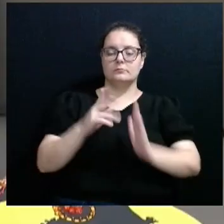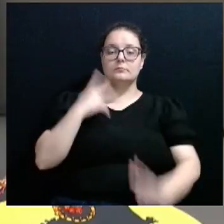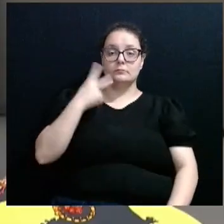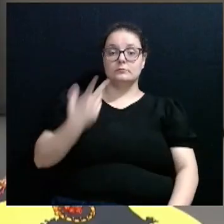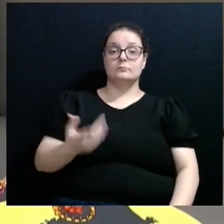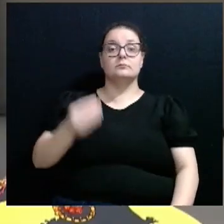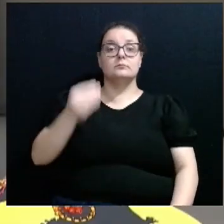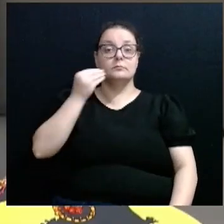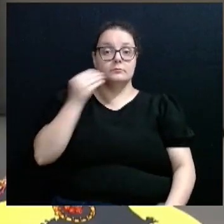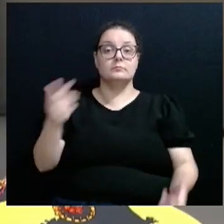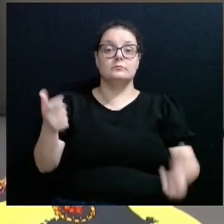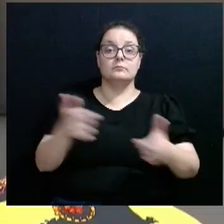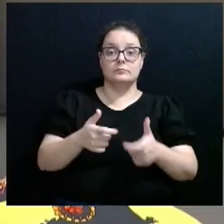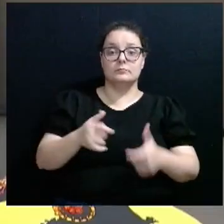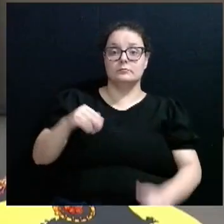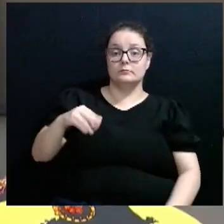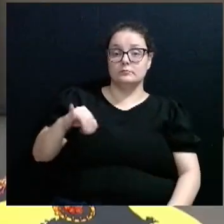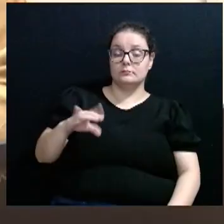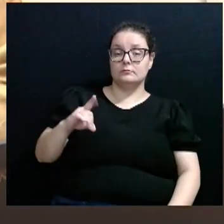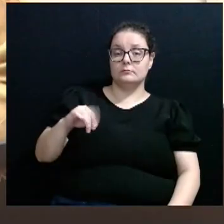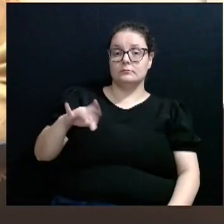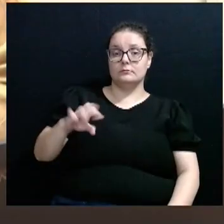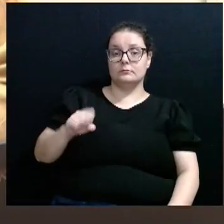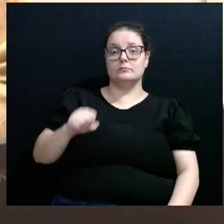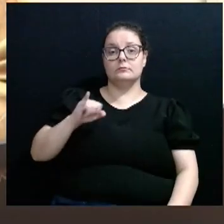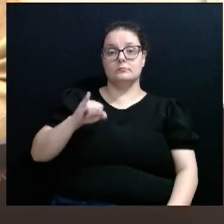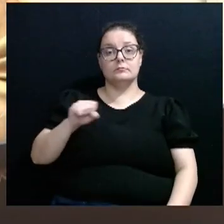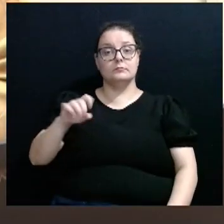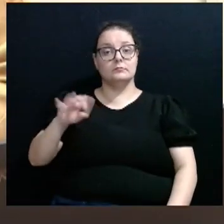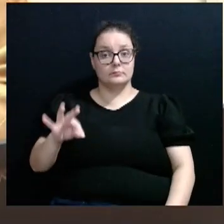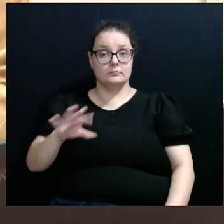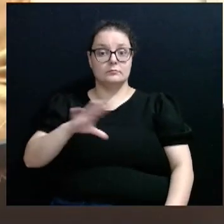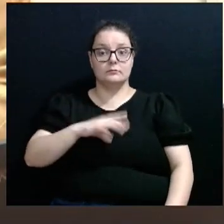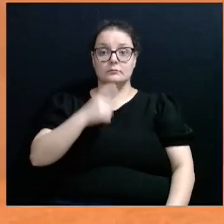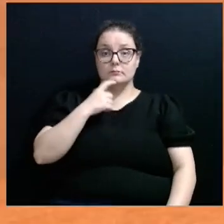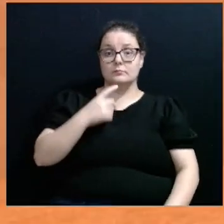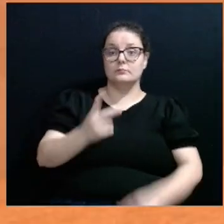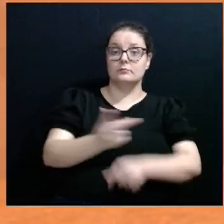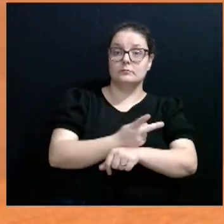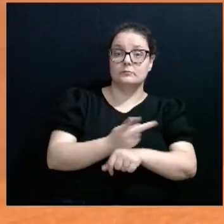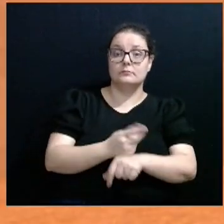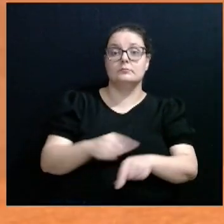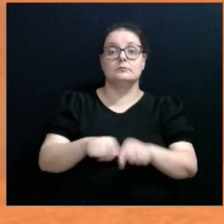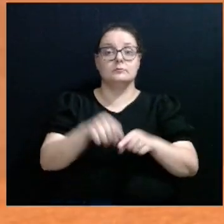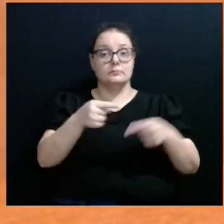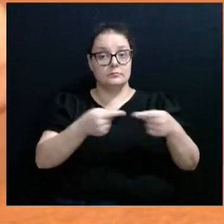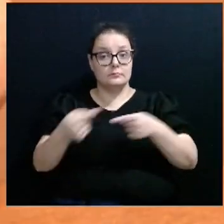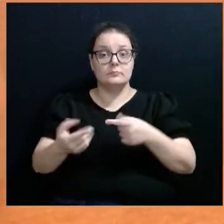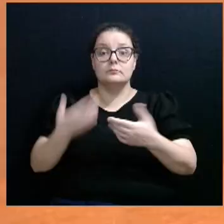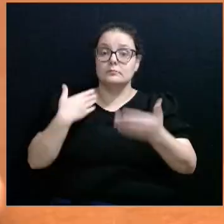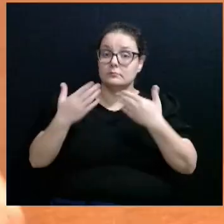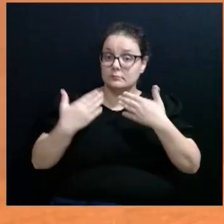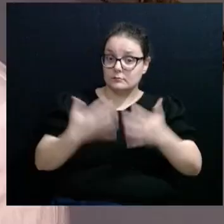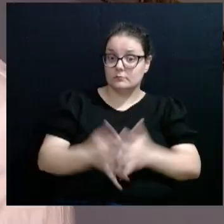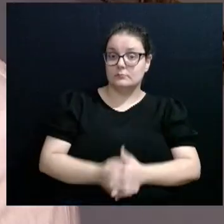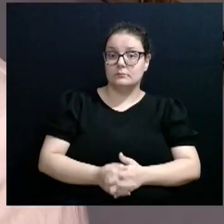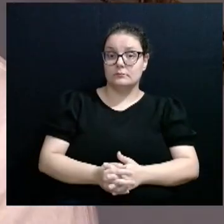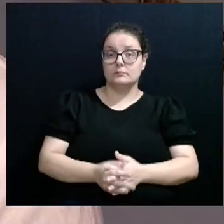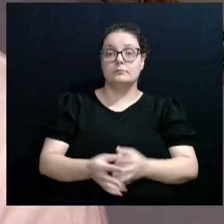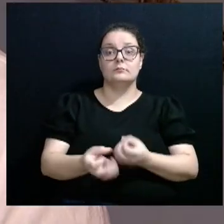a incidência das ISTs em Campinas, também buscava, a partir do debate e do diálogo, informar a